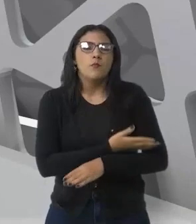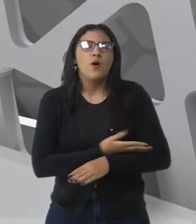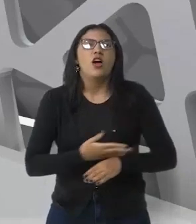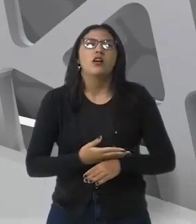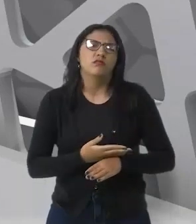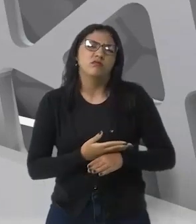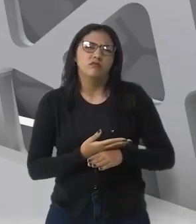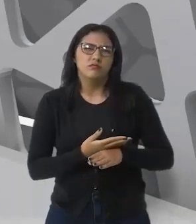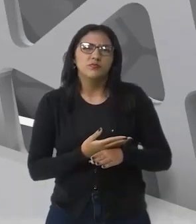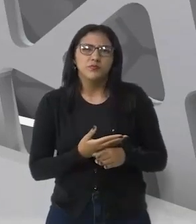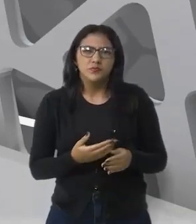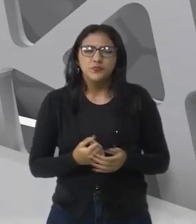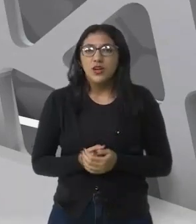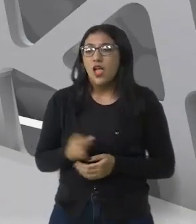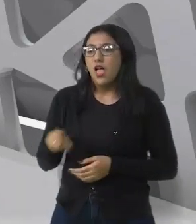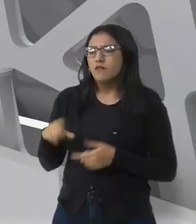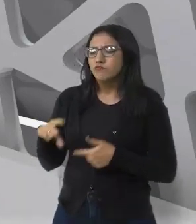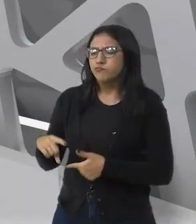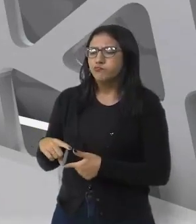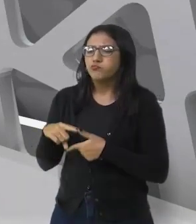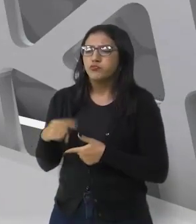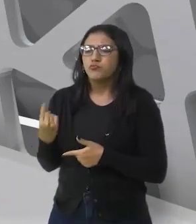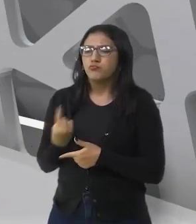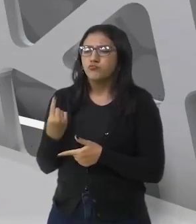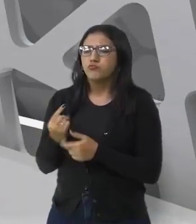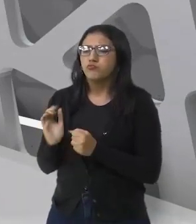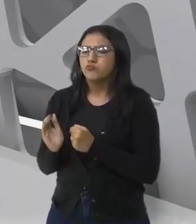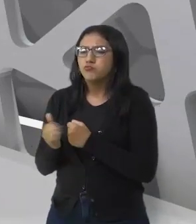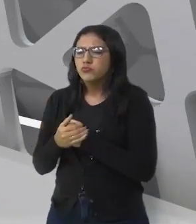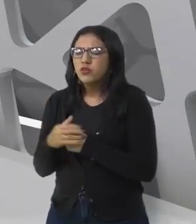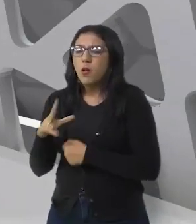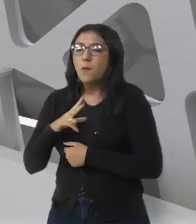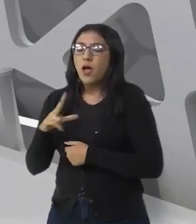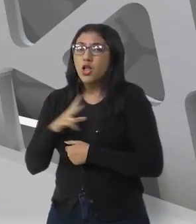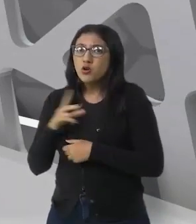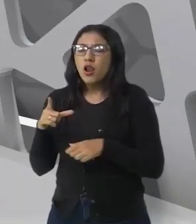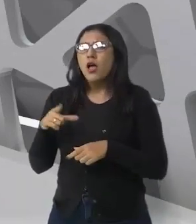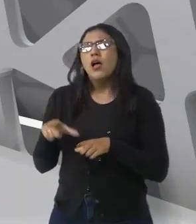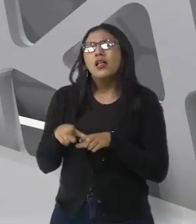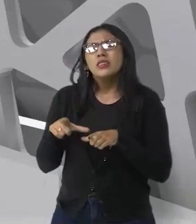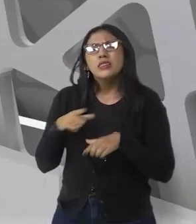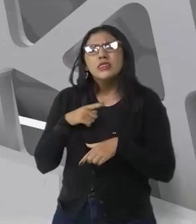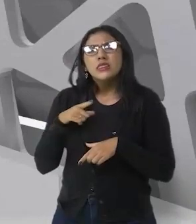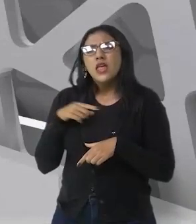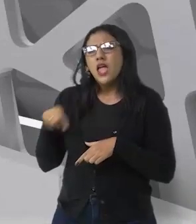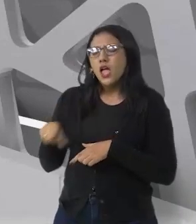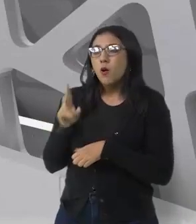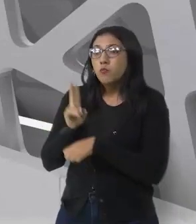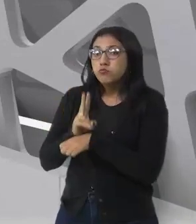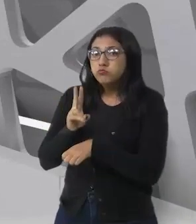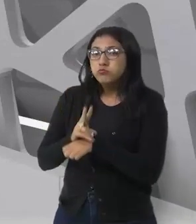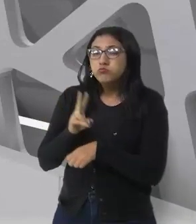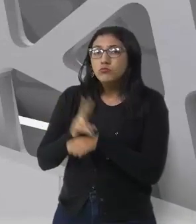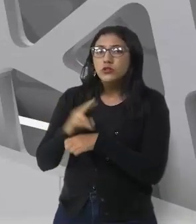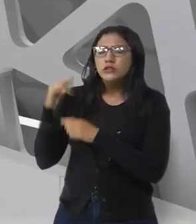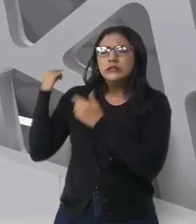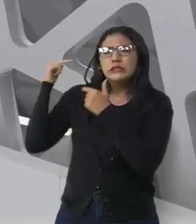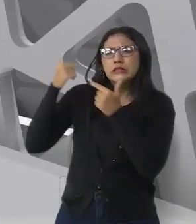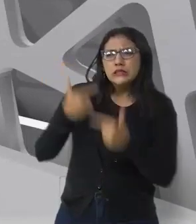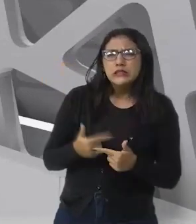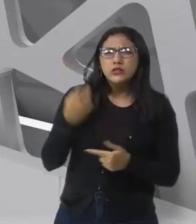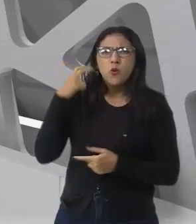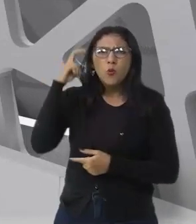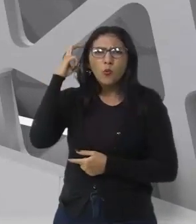acontecer? Eles querem se manter isolados para poder, ao máximo, manter a sua cultura, os seus costumes preservados. Assim, eles também